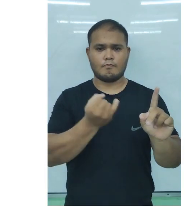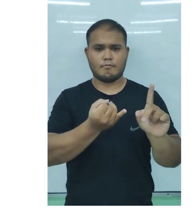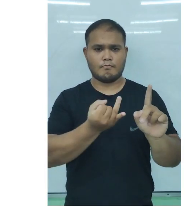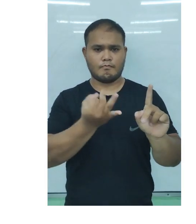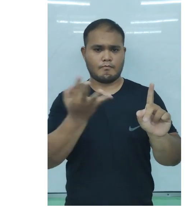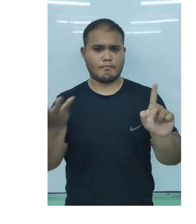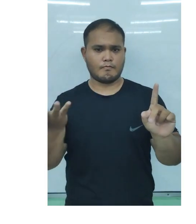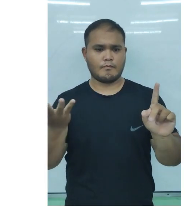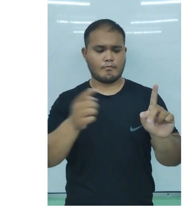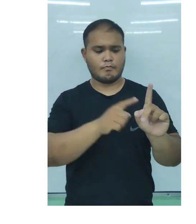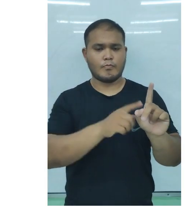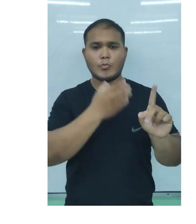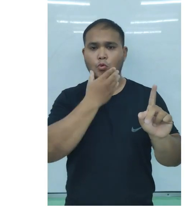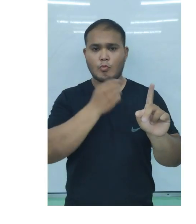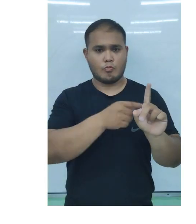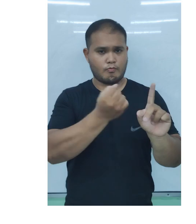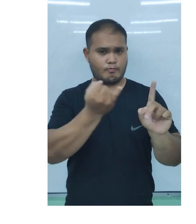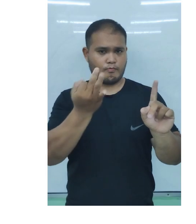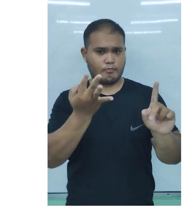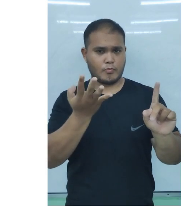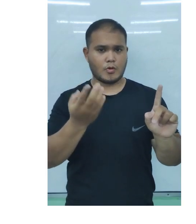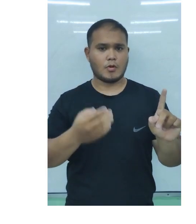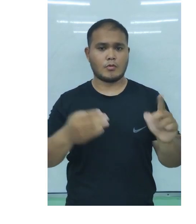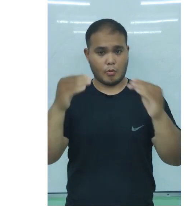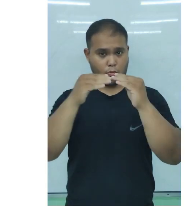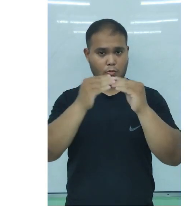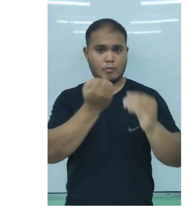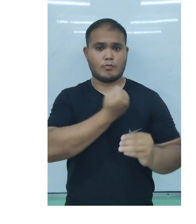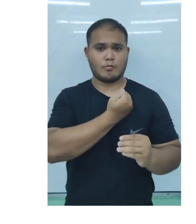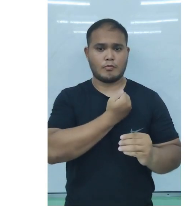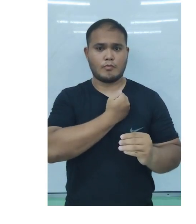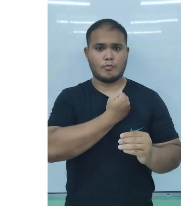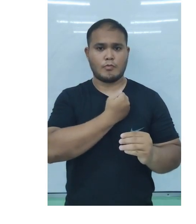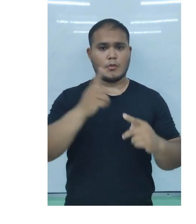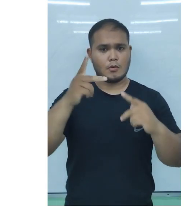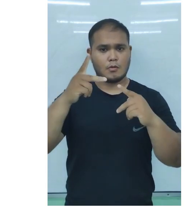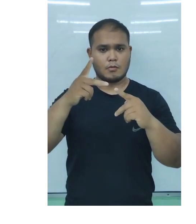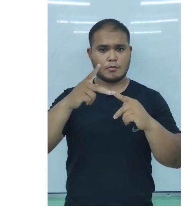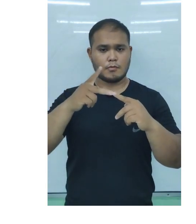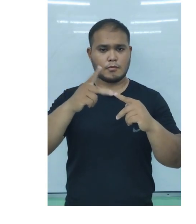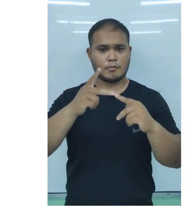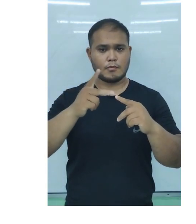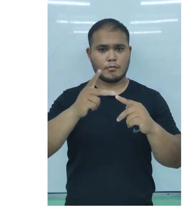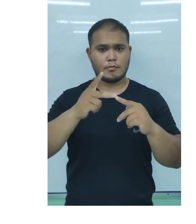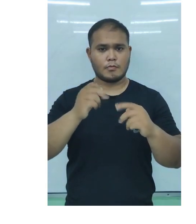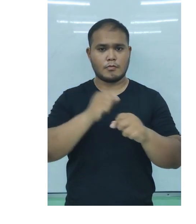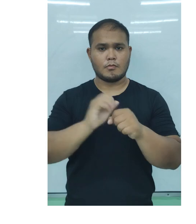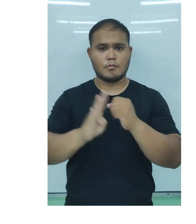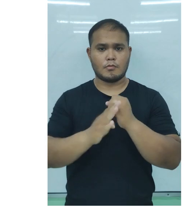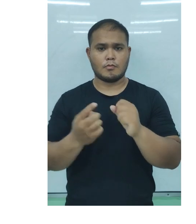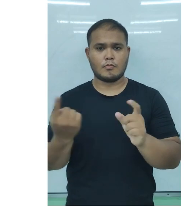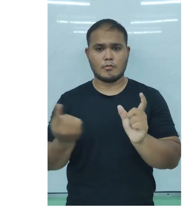singular, insula. E o verbo, ele está na terceira pessoa